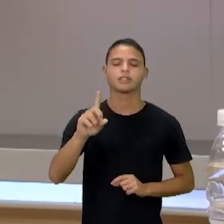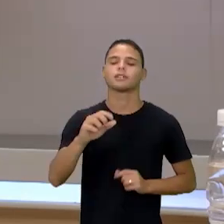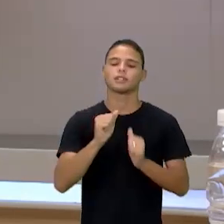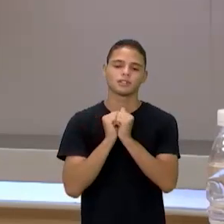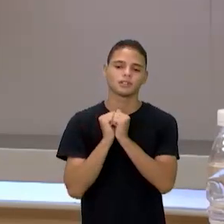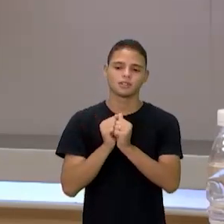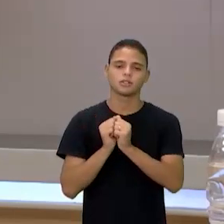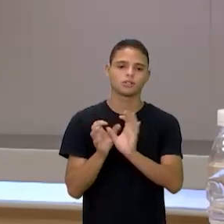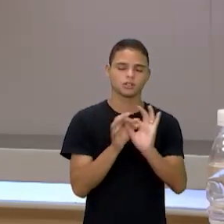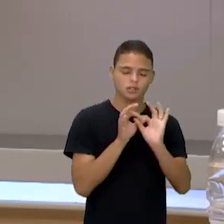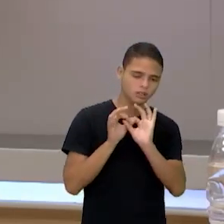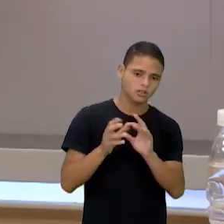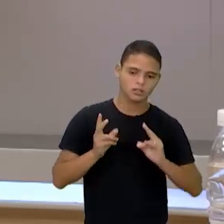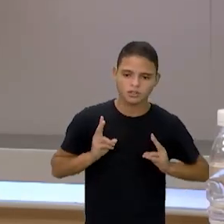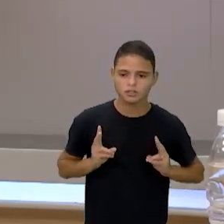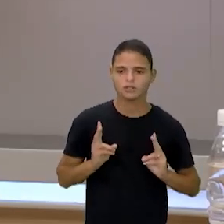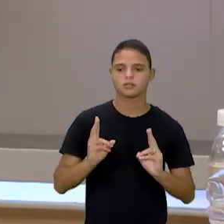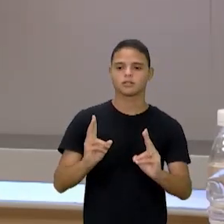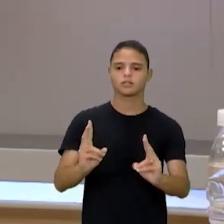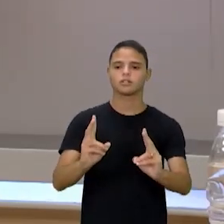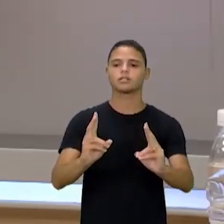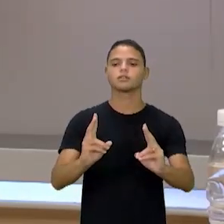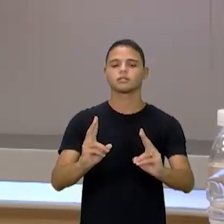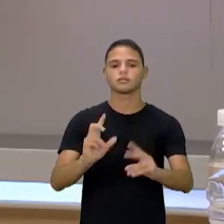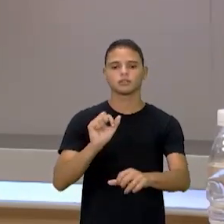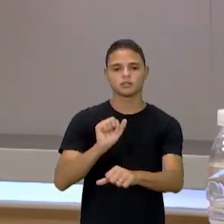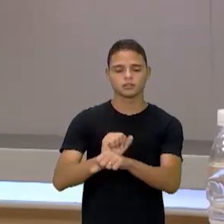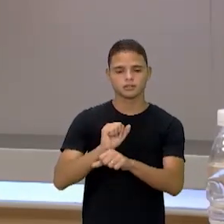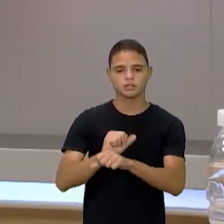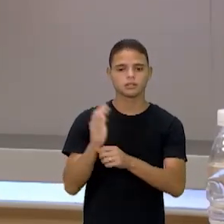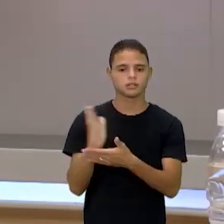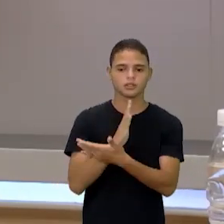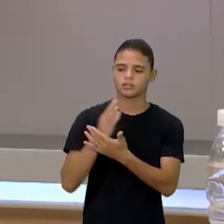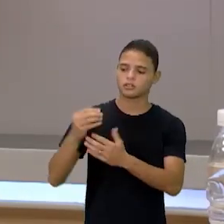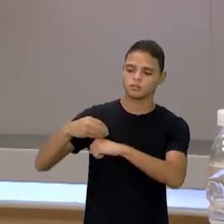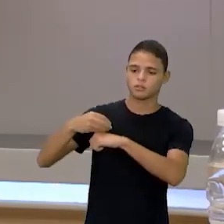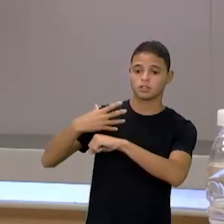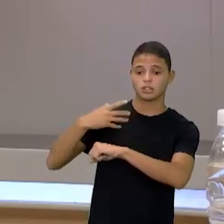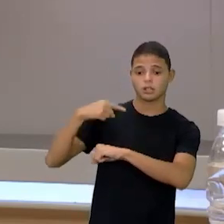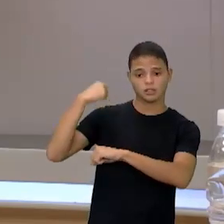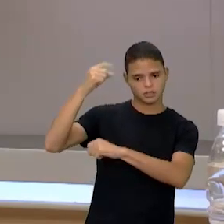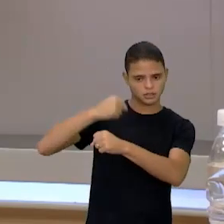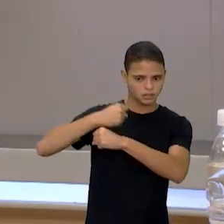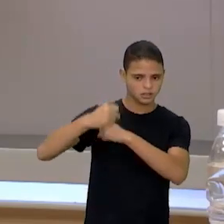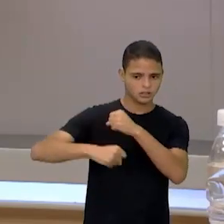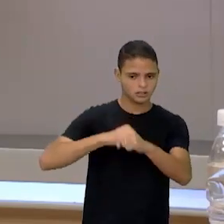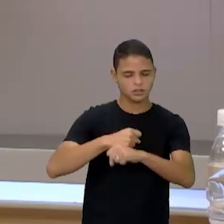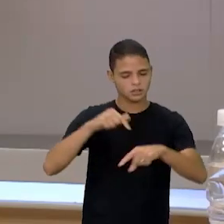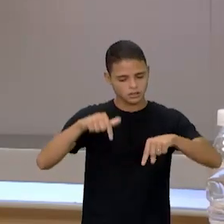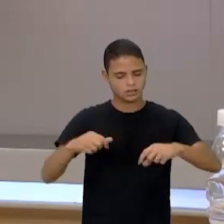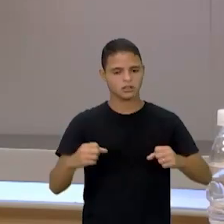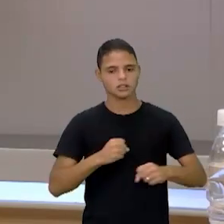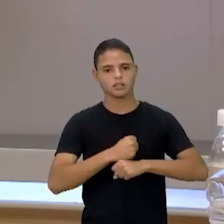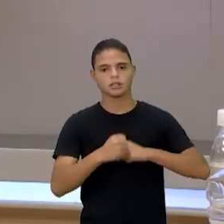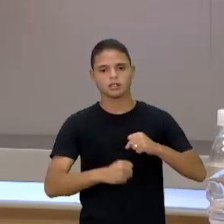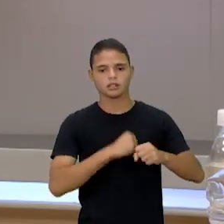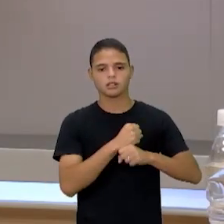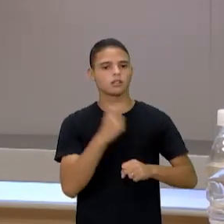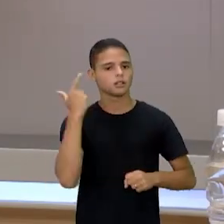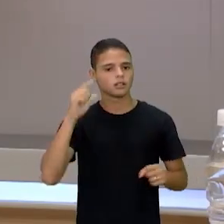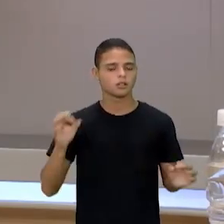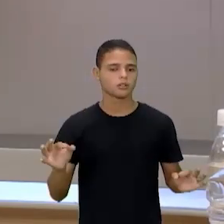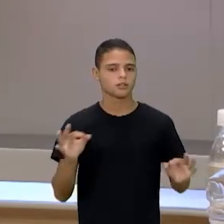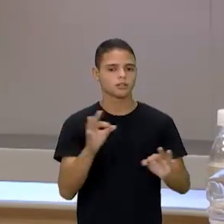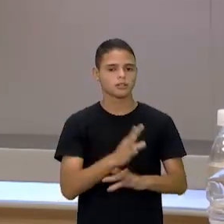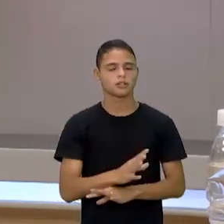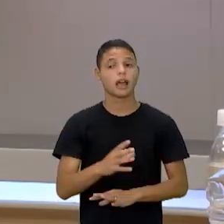nosso. Continuamos esperando sugestões para o ano que vem. Esse ano nós conseguimos fechar até